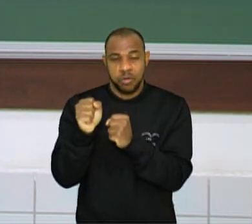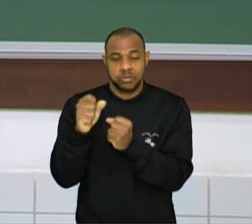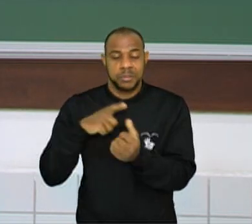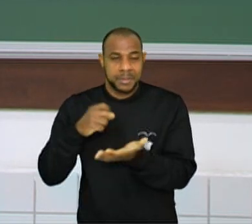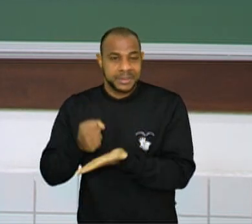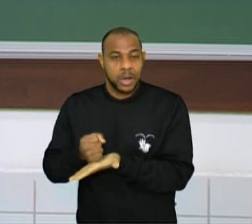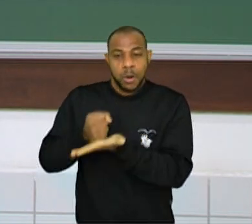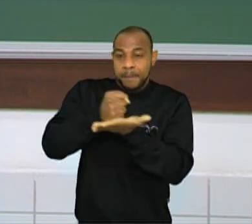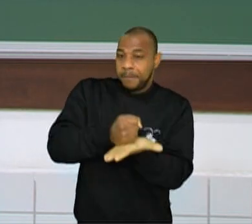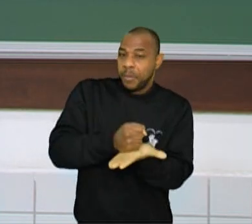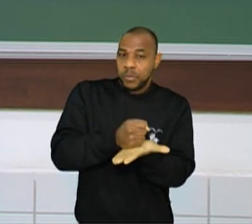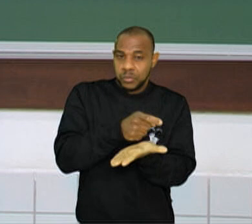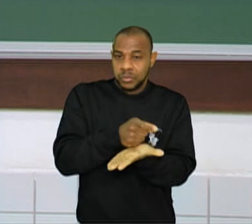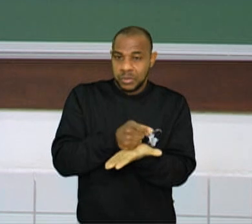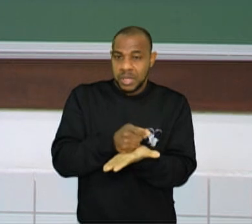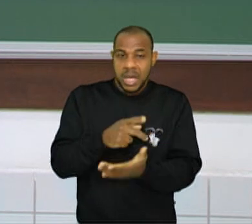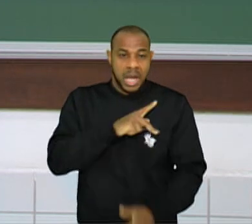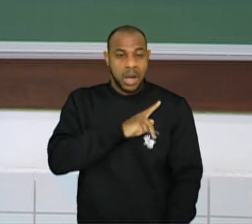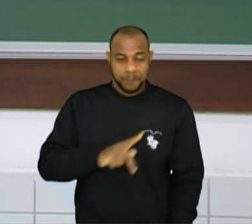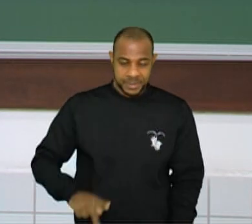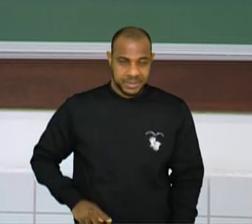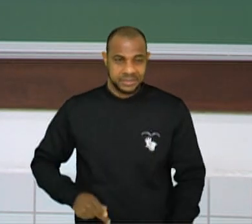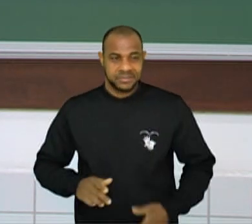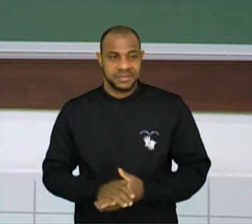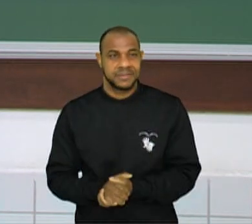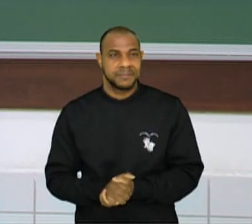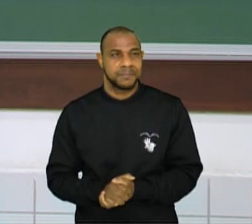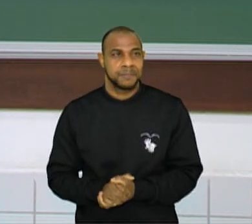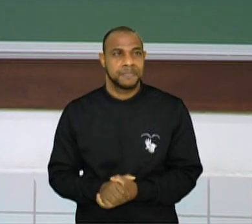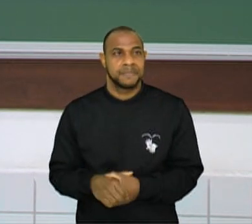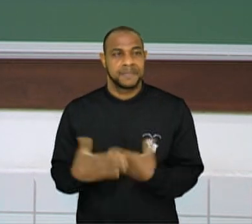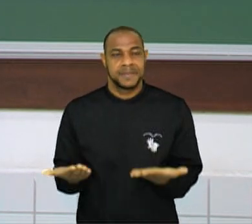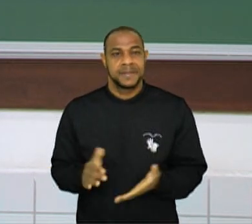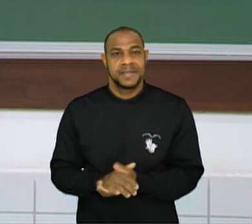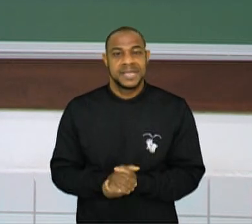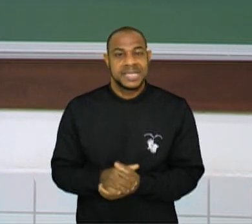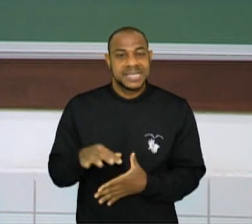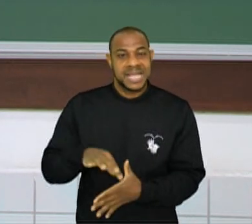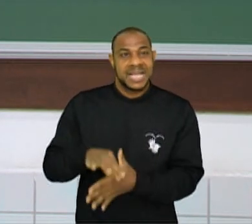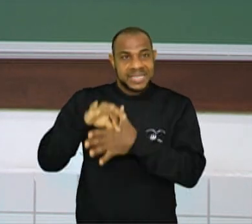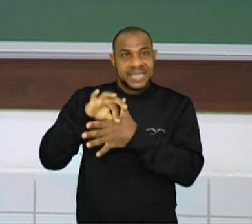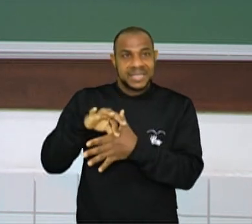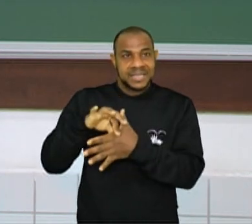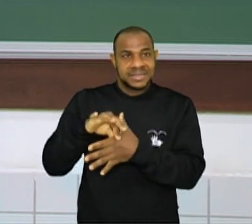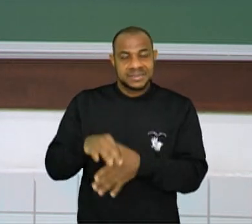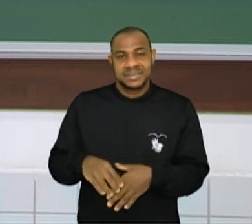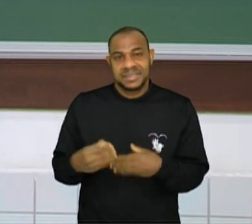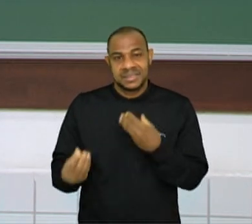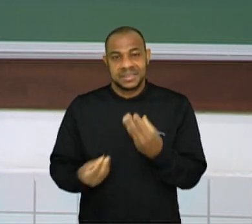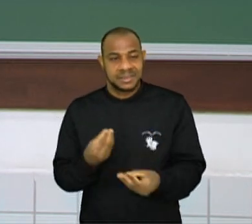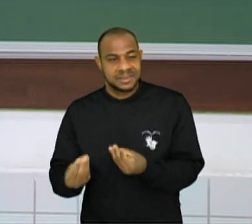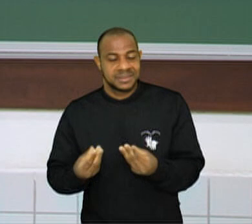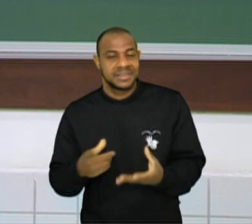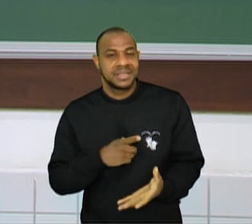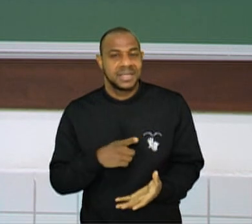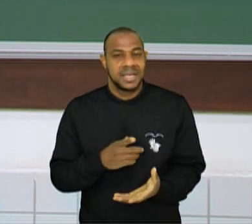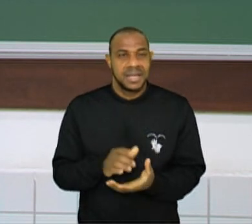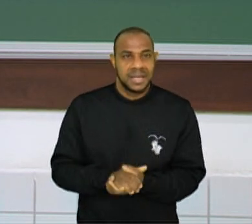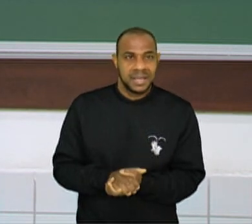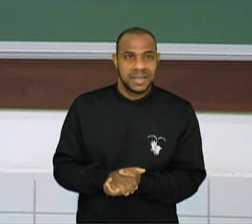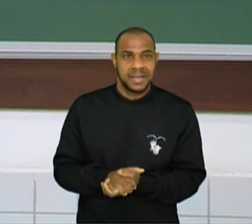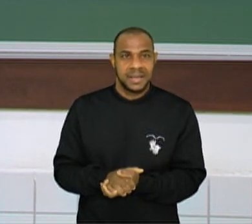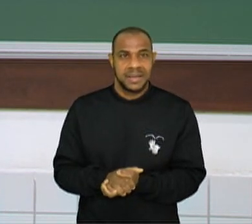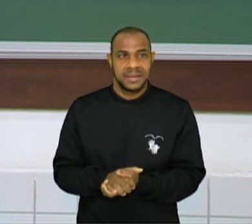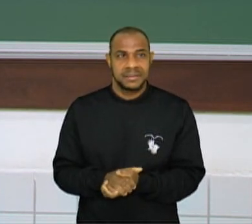apoio ao presidente. Então, ele estava lá muito bem alocado. Na liderança de seus ministros, que ele não havia dispensado ninguém, ele também não